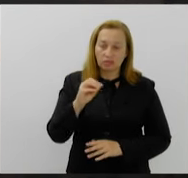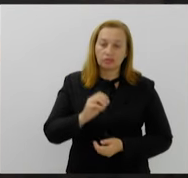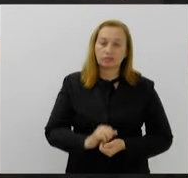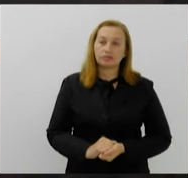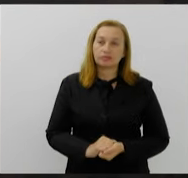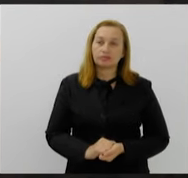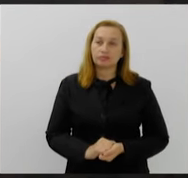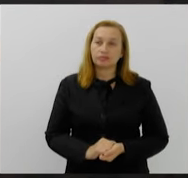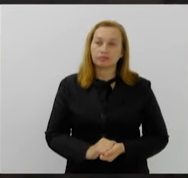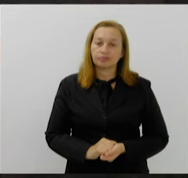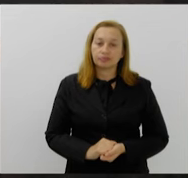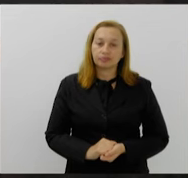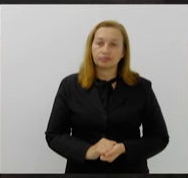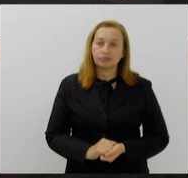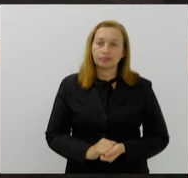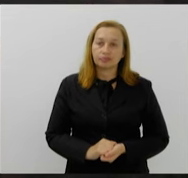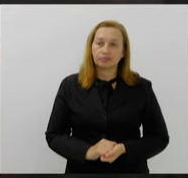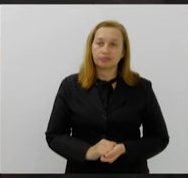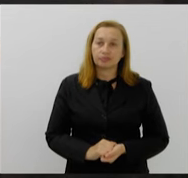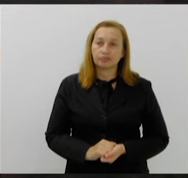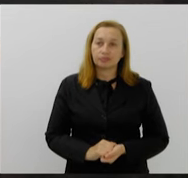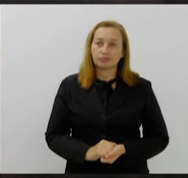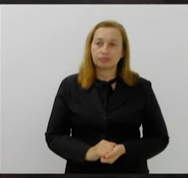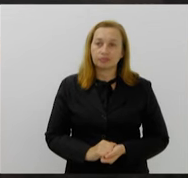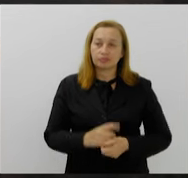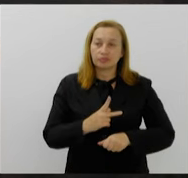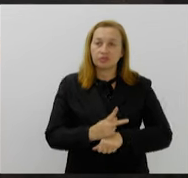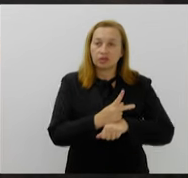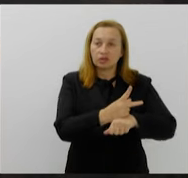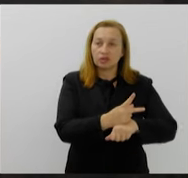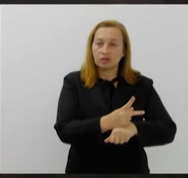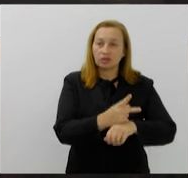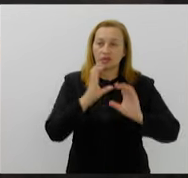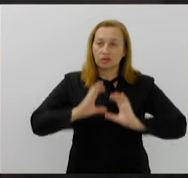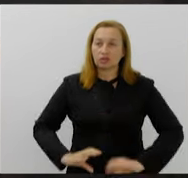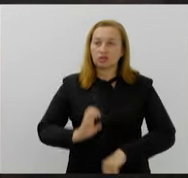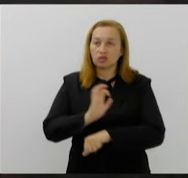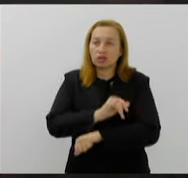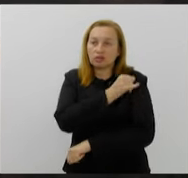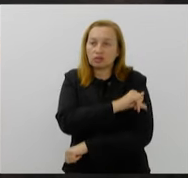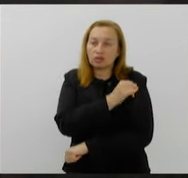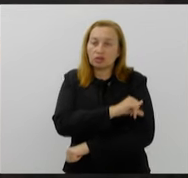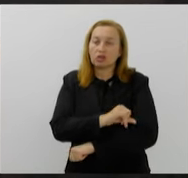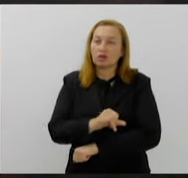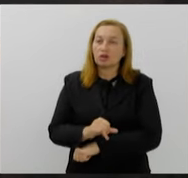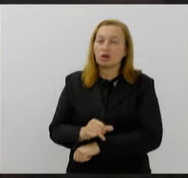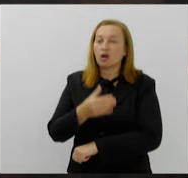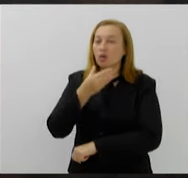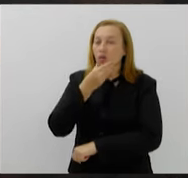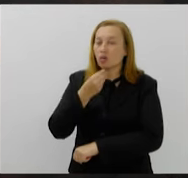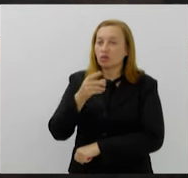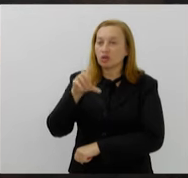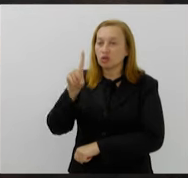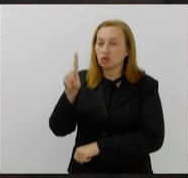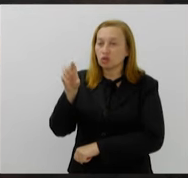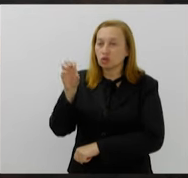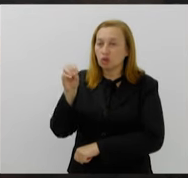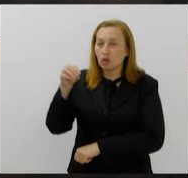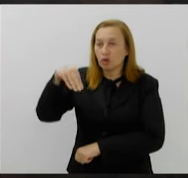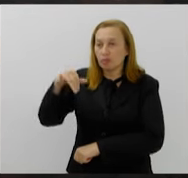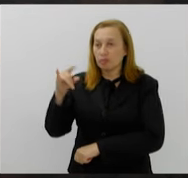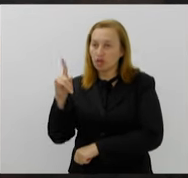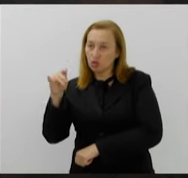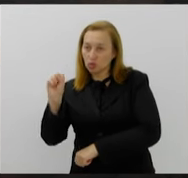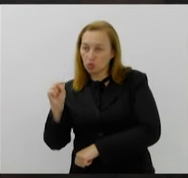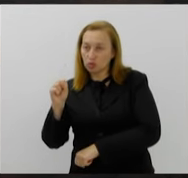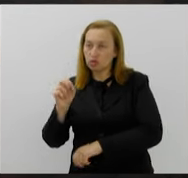Rangel que concede o Título de Cidadão do Estado do Rio de Janeiro ao Senhor Domingos Gonçalves dos Santos parecer da